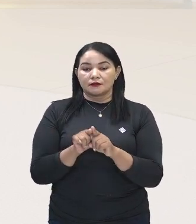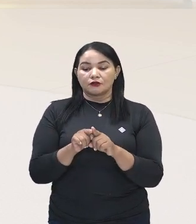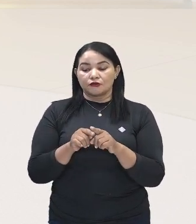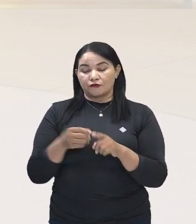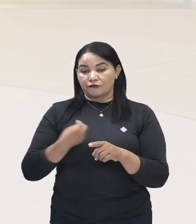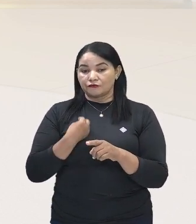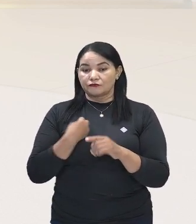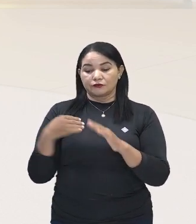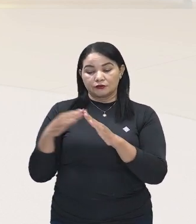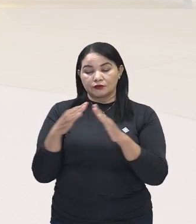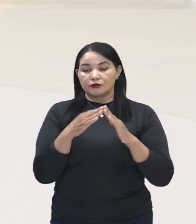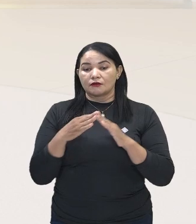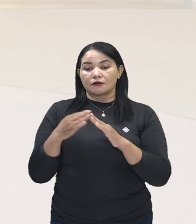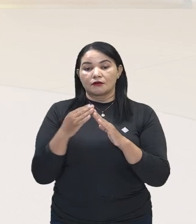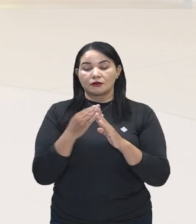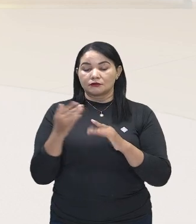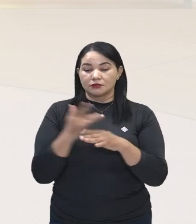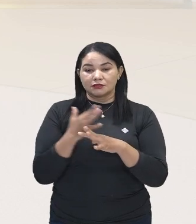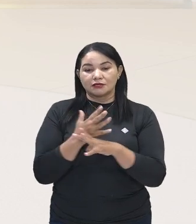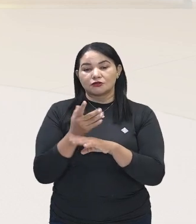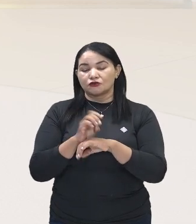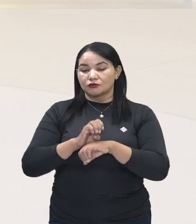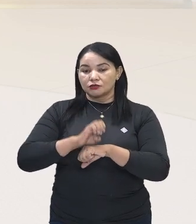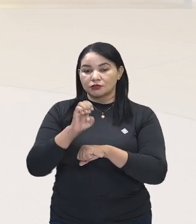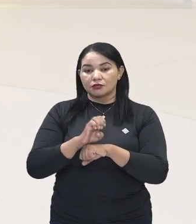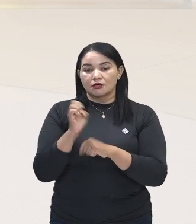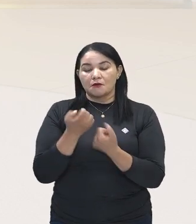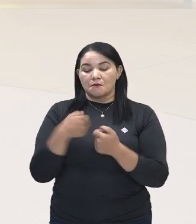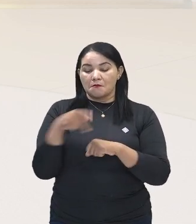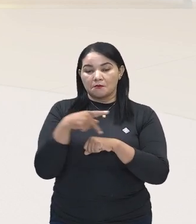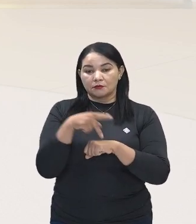mora, na cidade, no nosso estado, no nosso